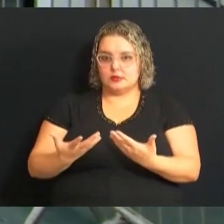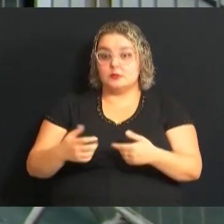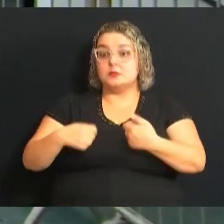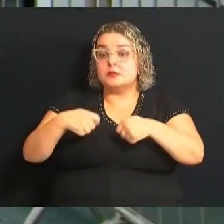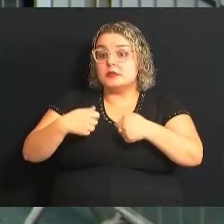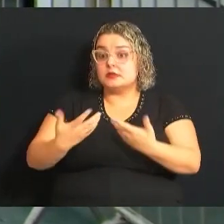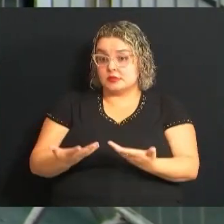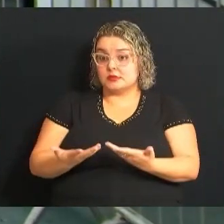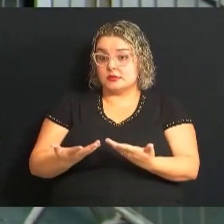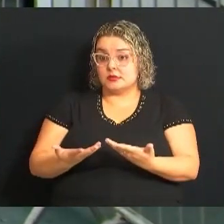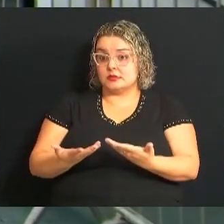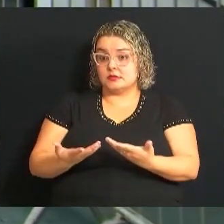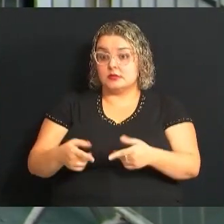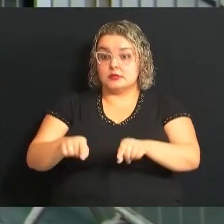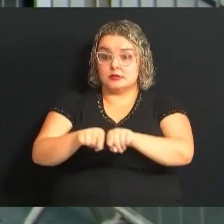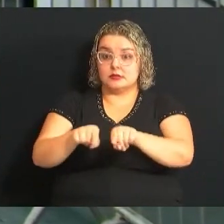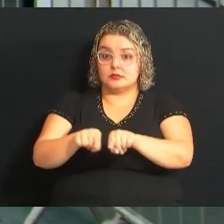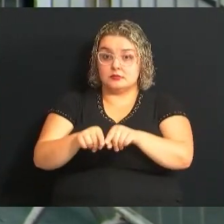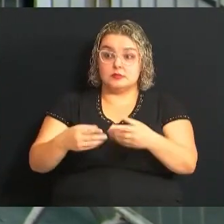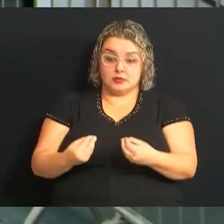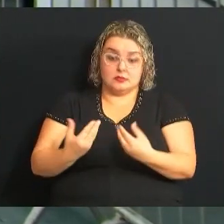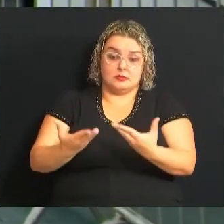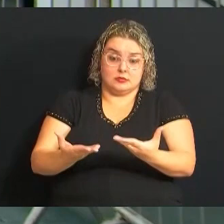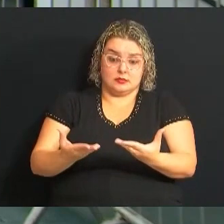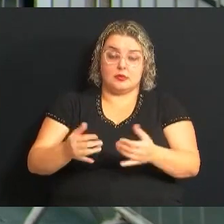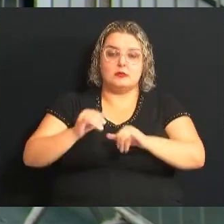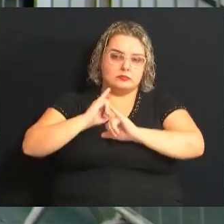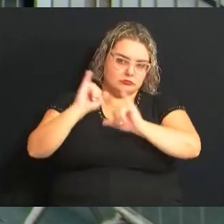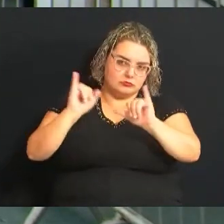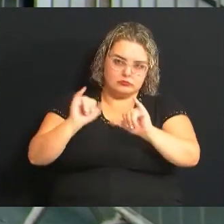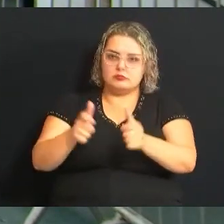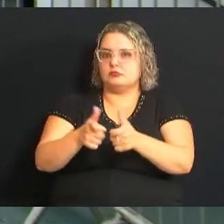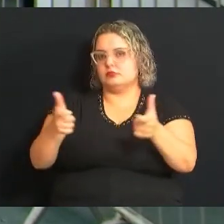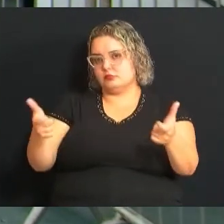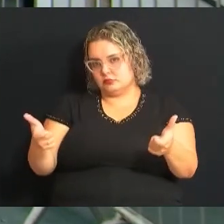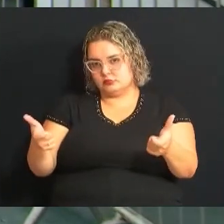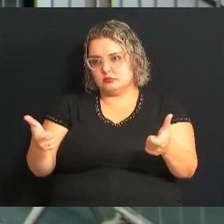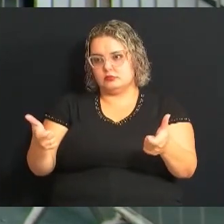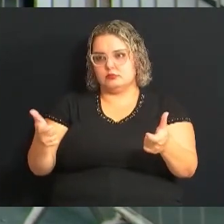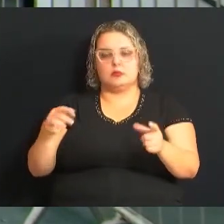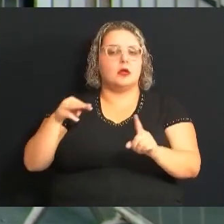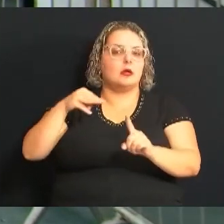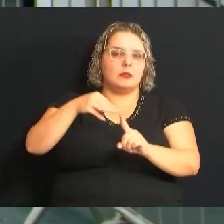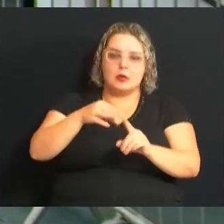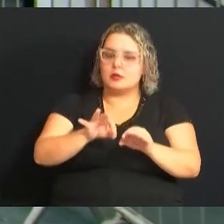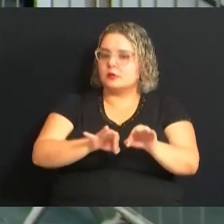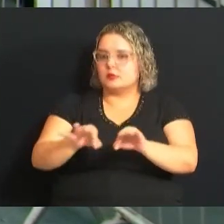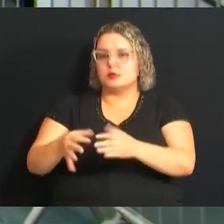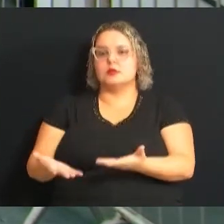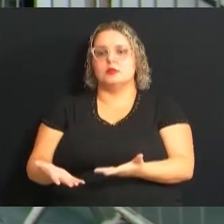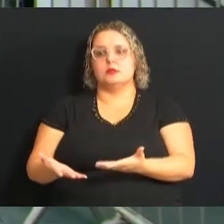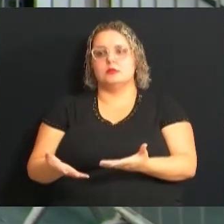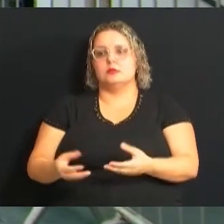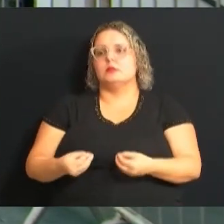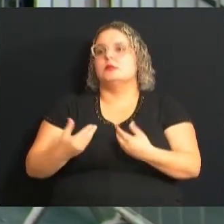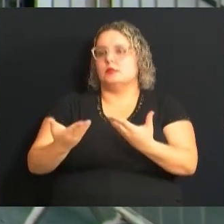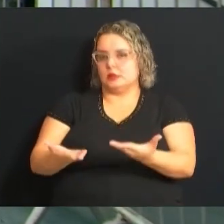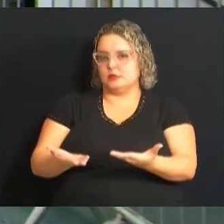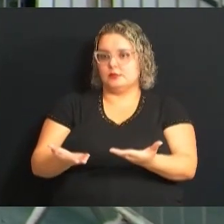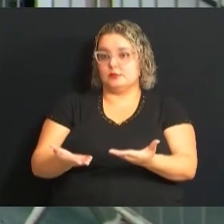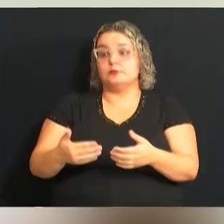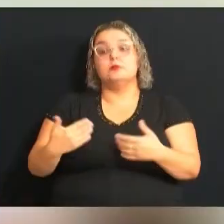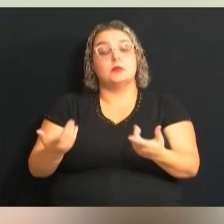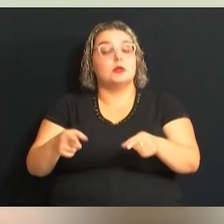fortalecido, né, precisava, inclusive, ser dado maior publicidade a metas, projetos que ali